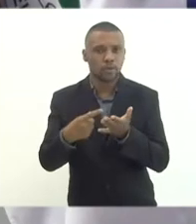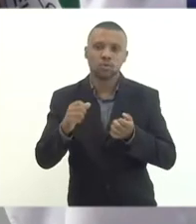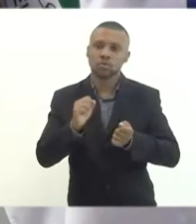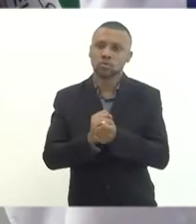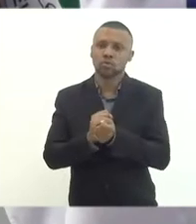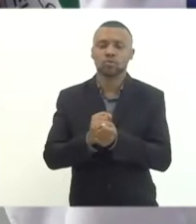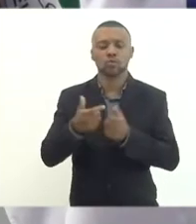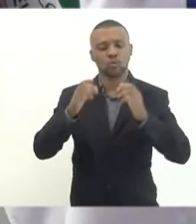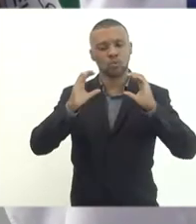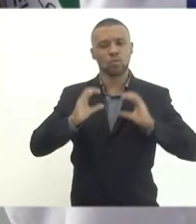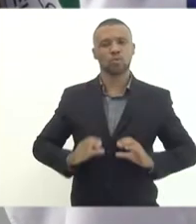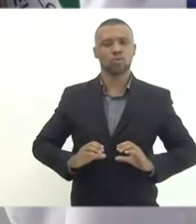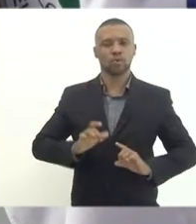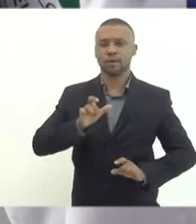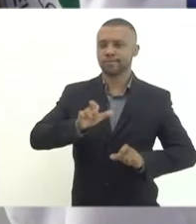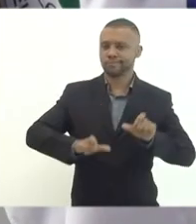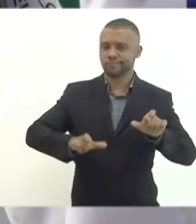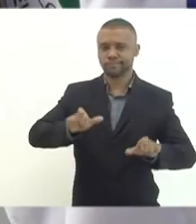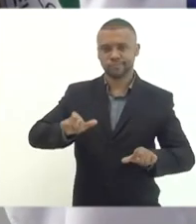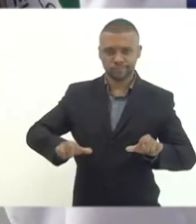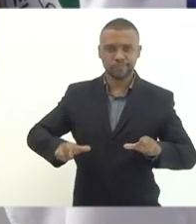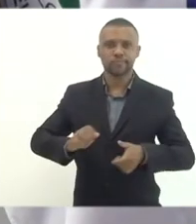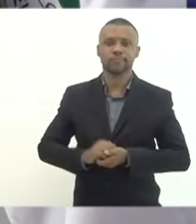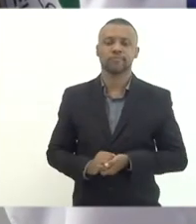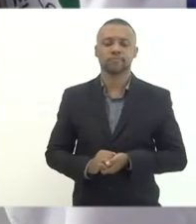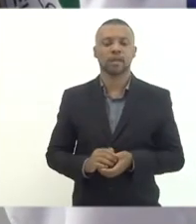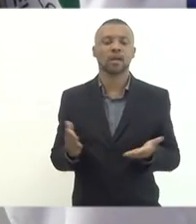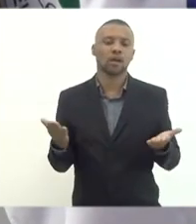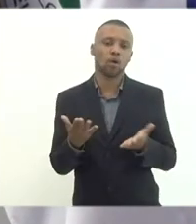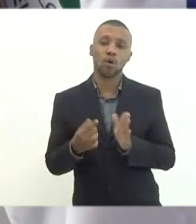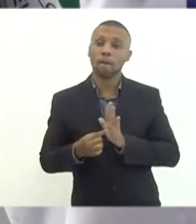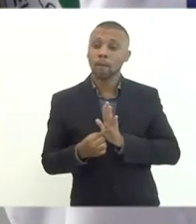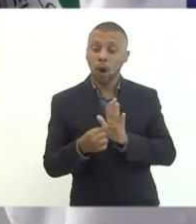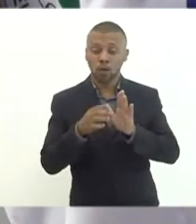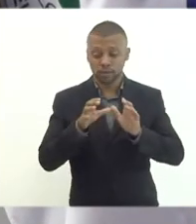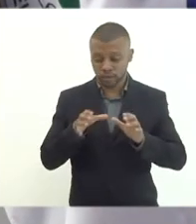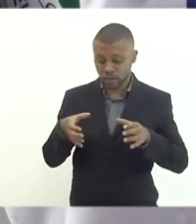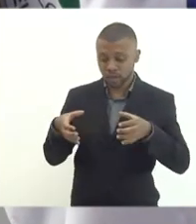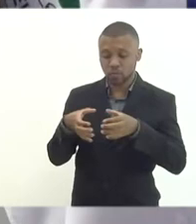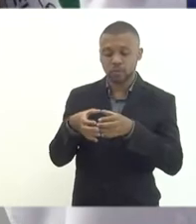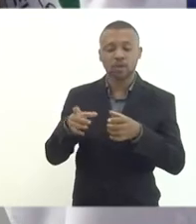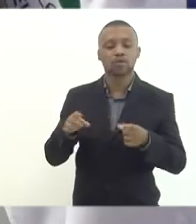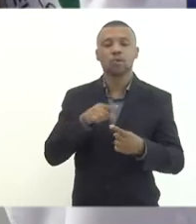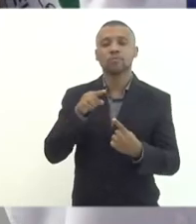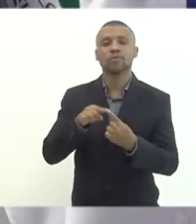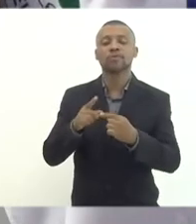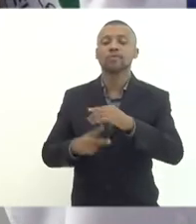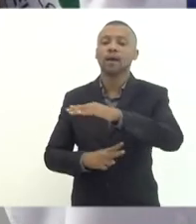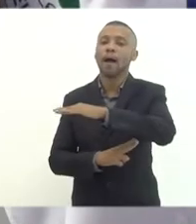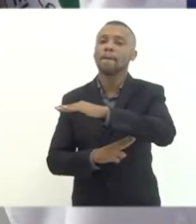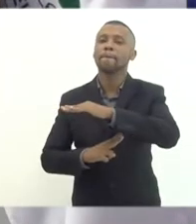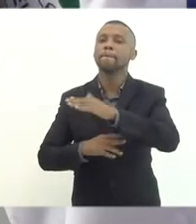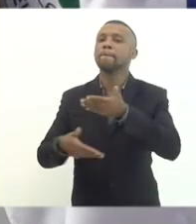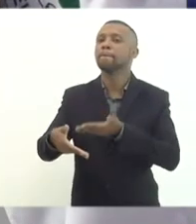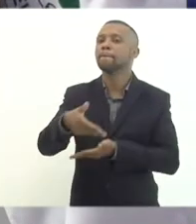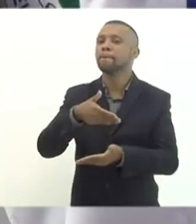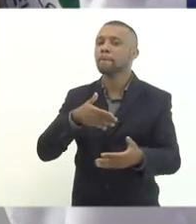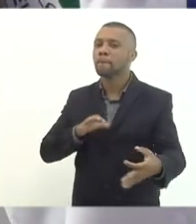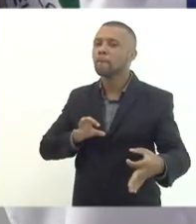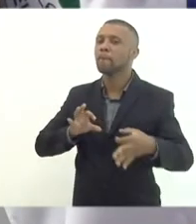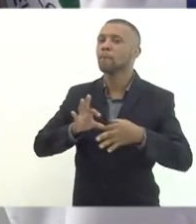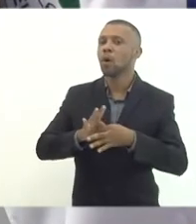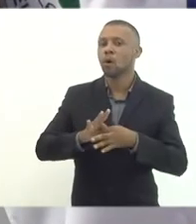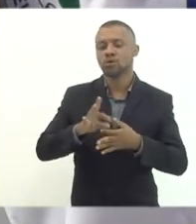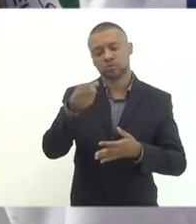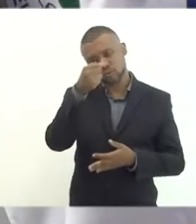cidadão então eu Trago essa comissão como uma ponte como interlocução dos Municípios